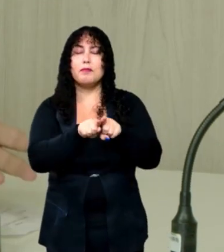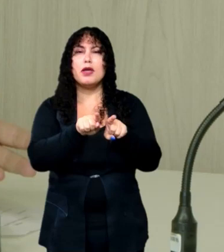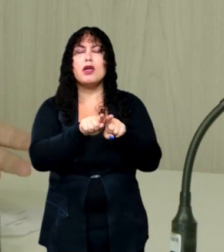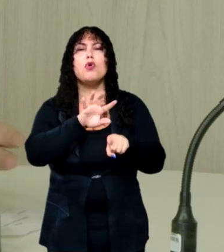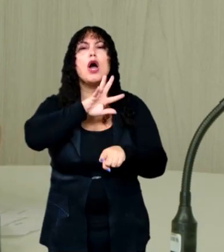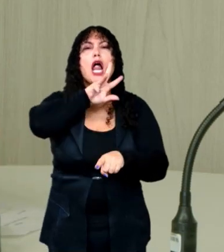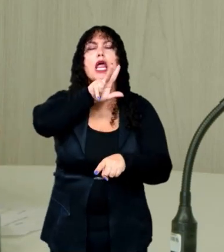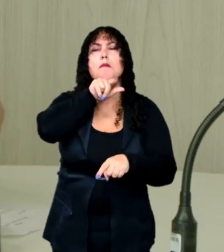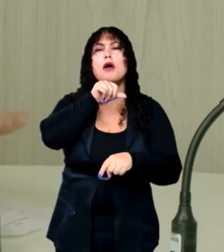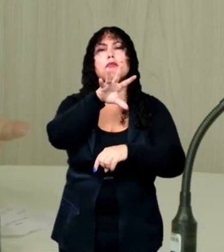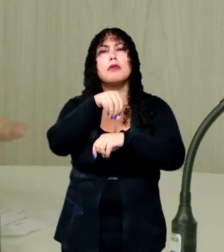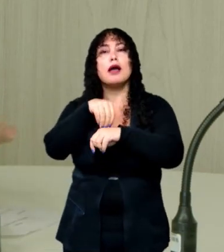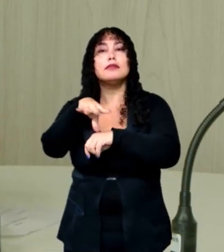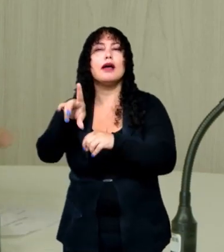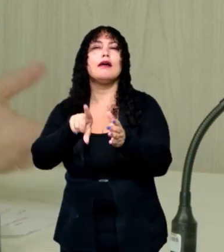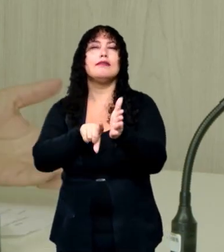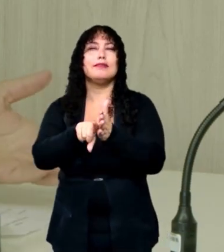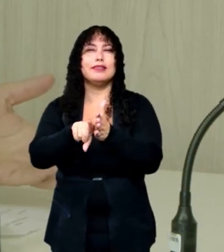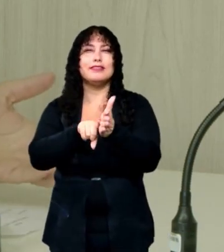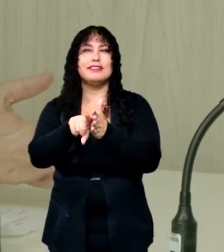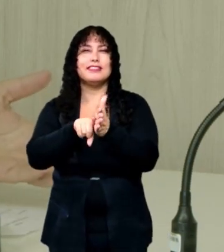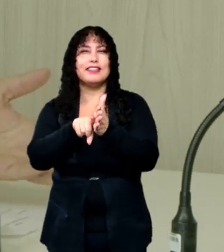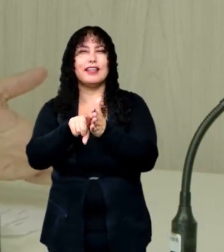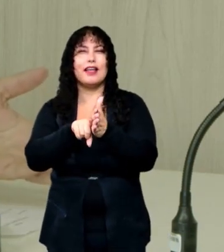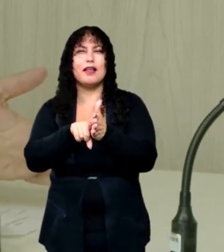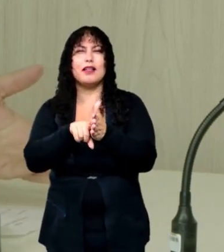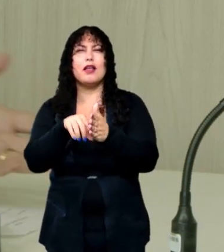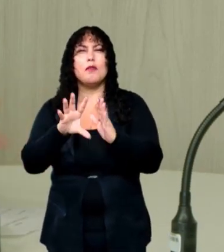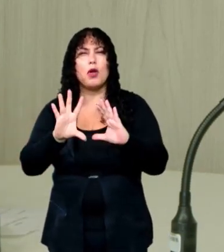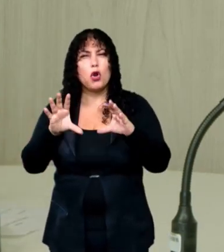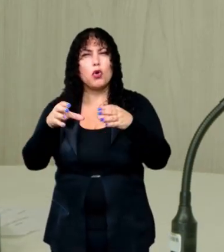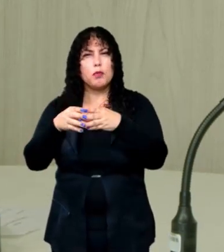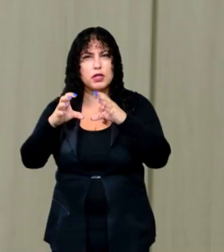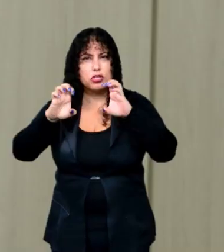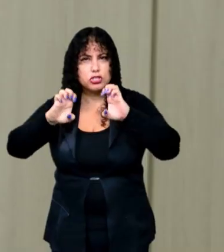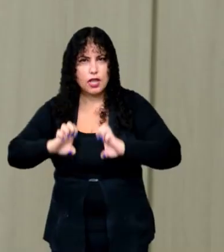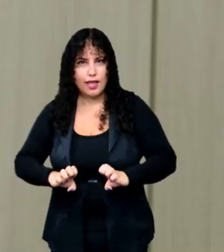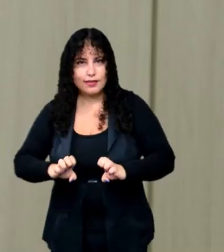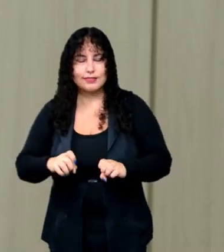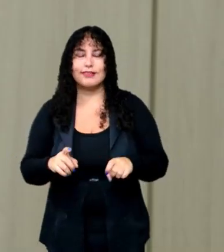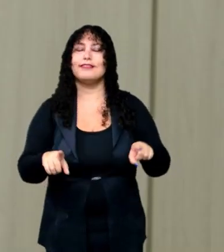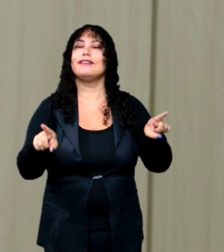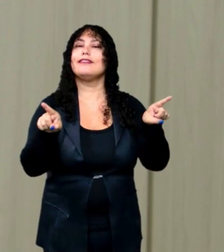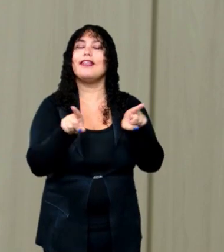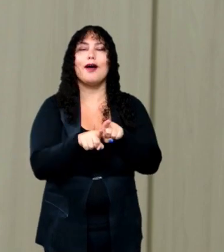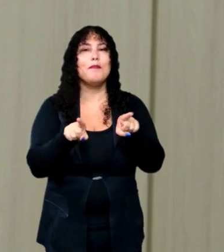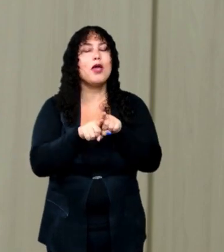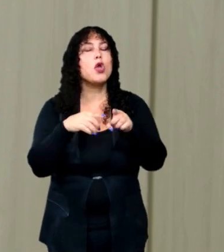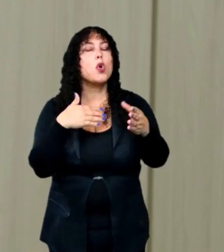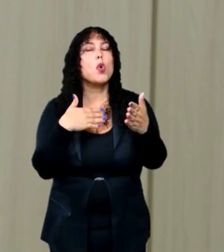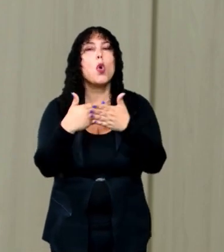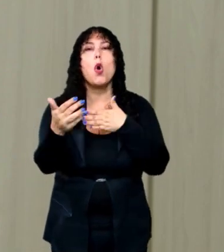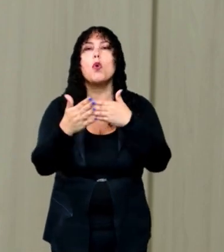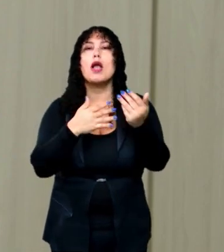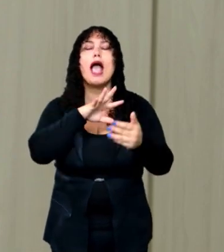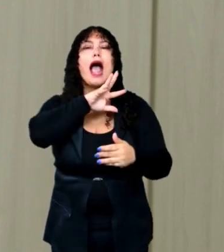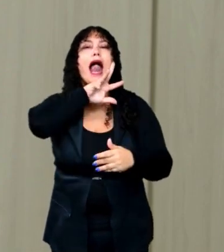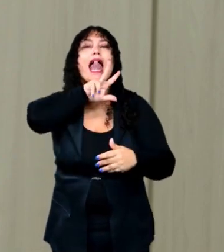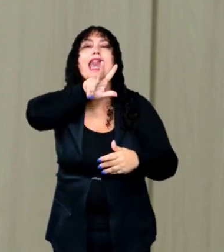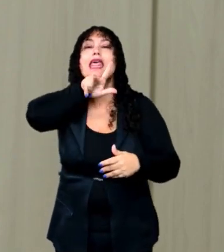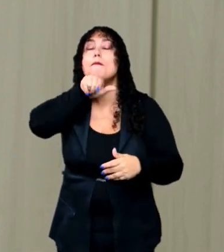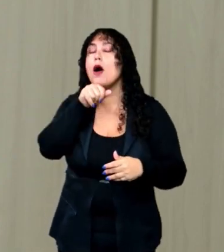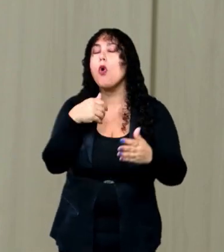passar esse trabalho, essa pesquisa para o comitê de ética? Também. Qualquer animal vertebrado,